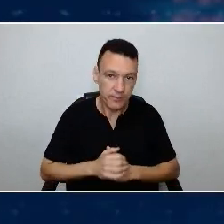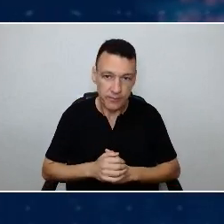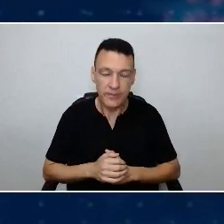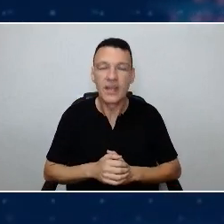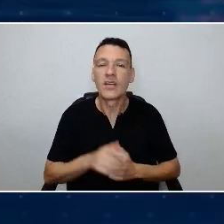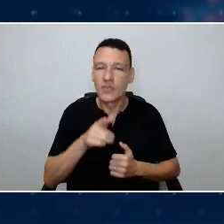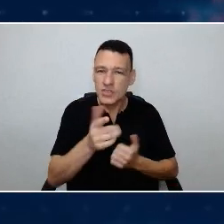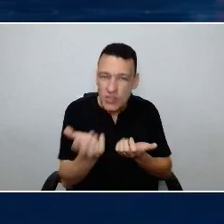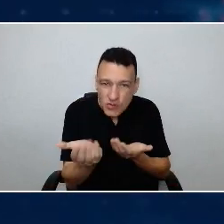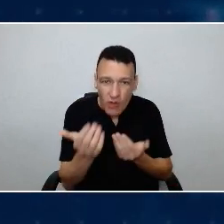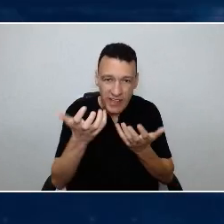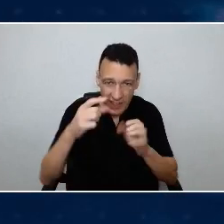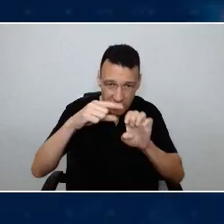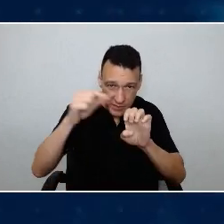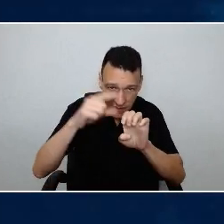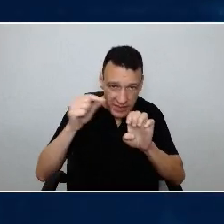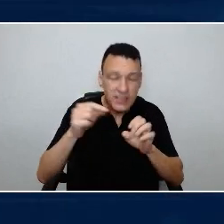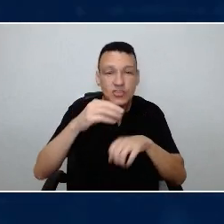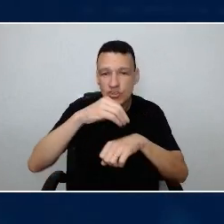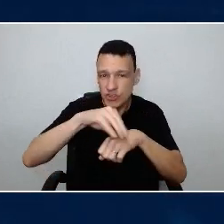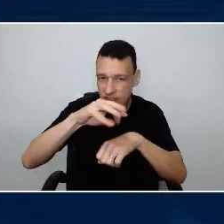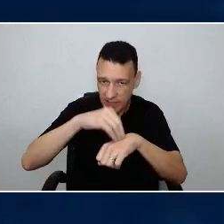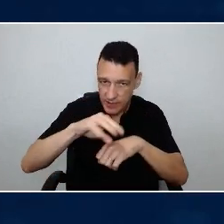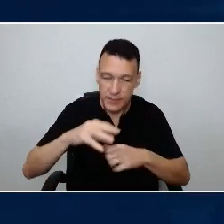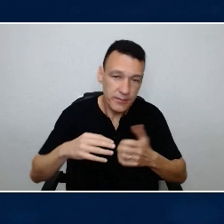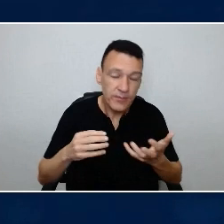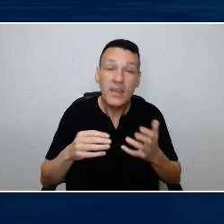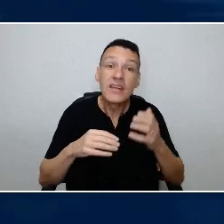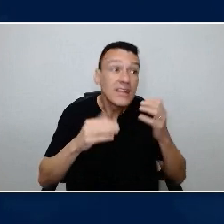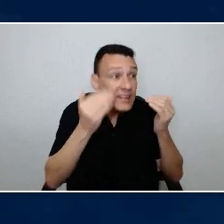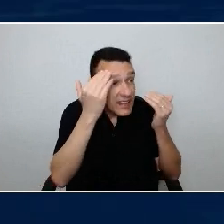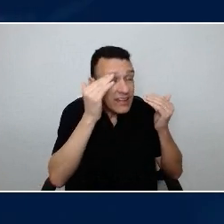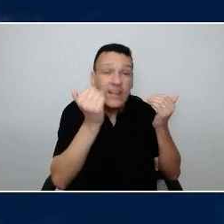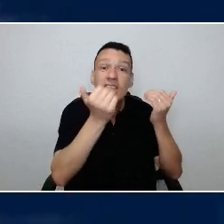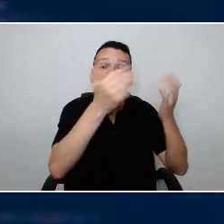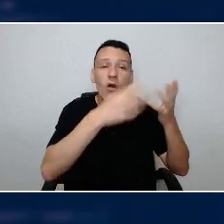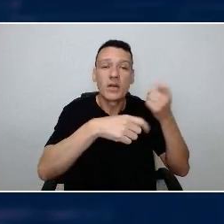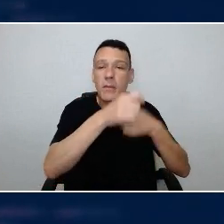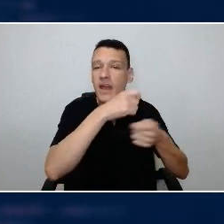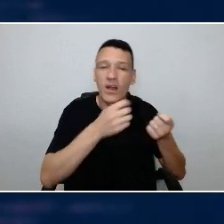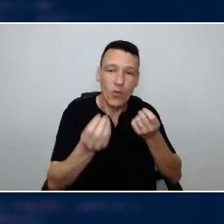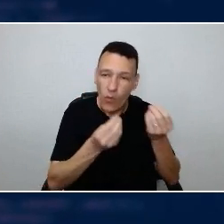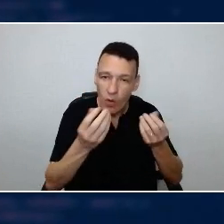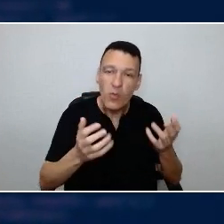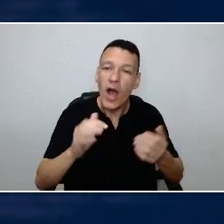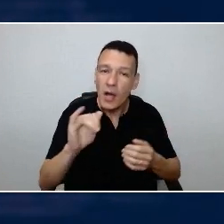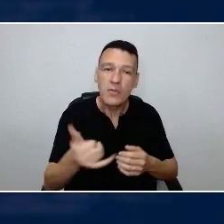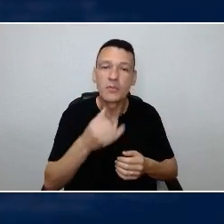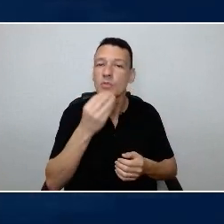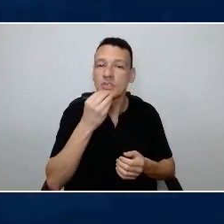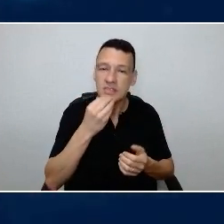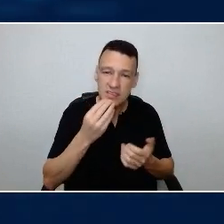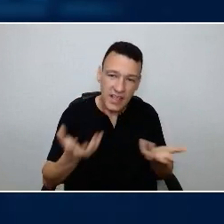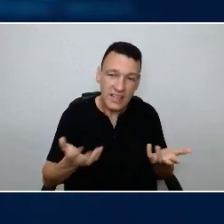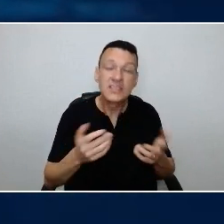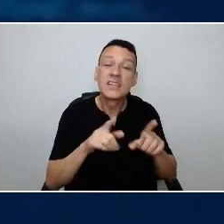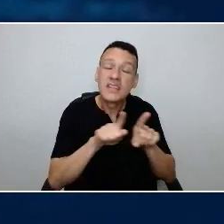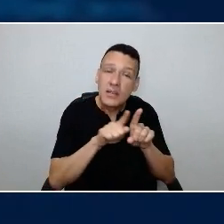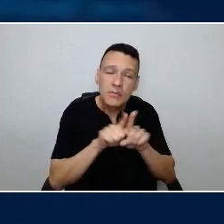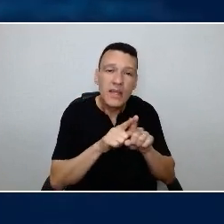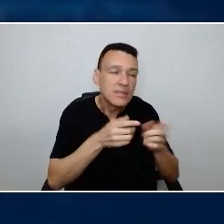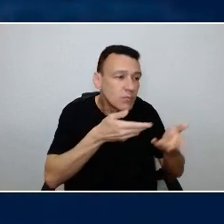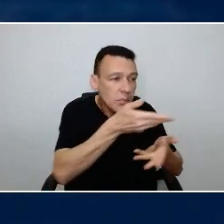visão de mercado aproveitar as oportunidades enfrentar desafios e construir uma rede televisão de mercado aonde você